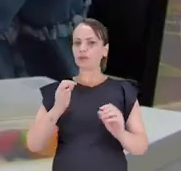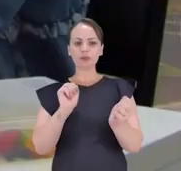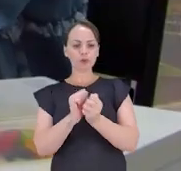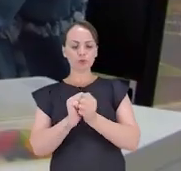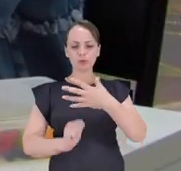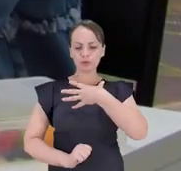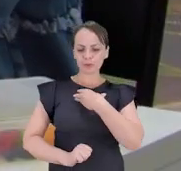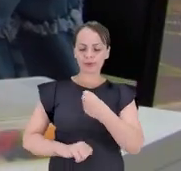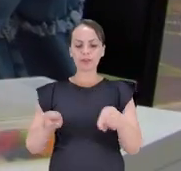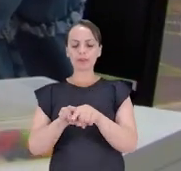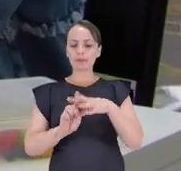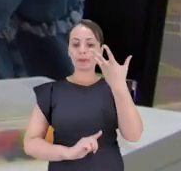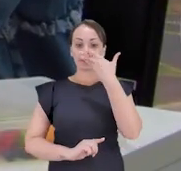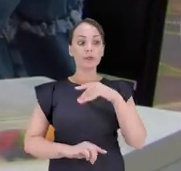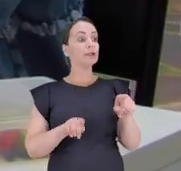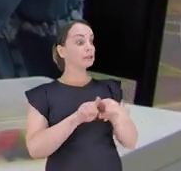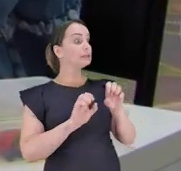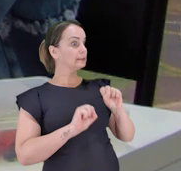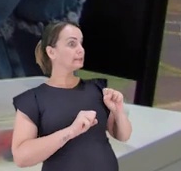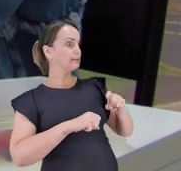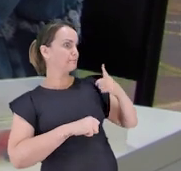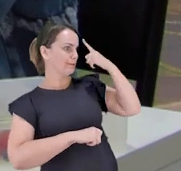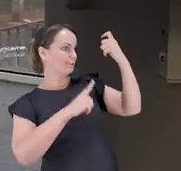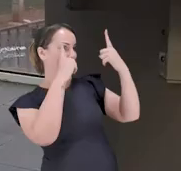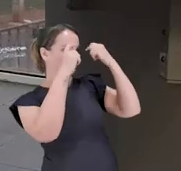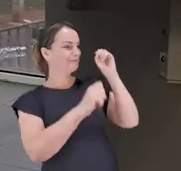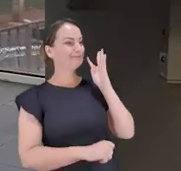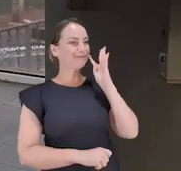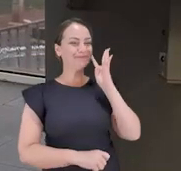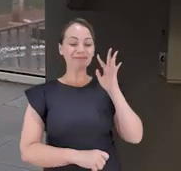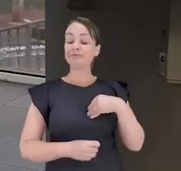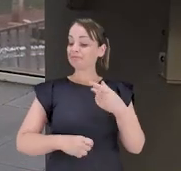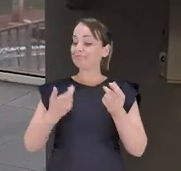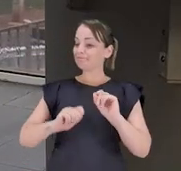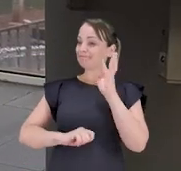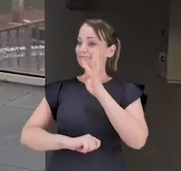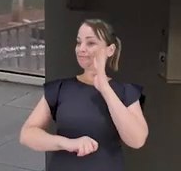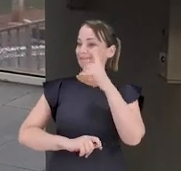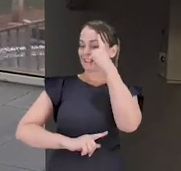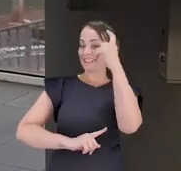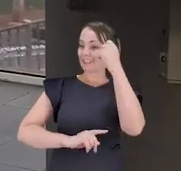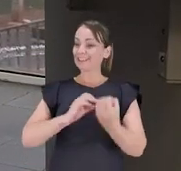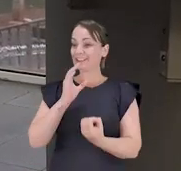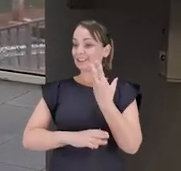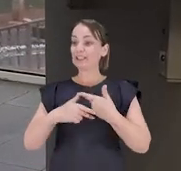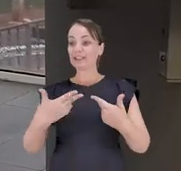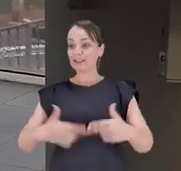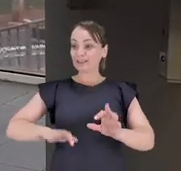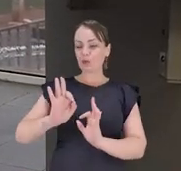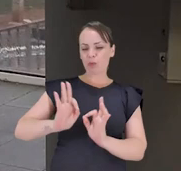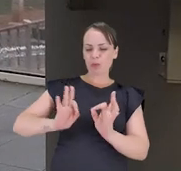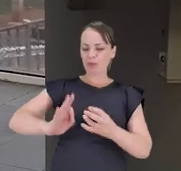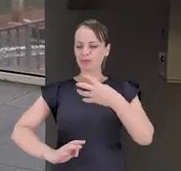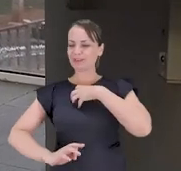filhos, né, para as crianças. E dá para soltar a criatividade, porque total. É muito legal. Dá para fazer umas criações muito diferentes. Sim, texturas